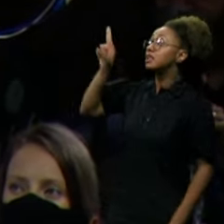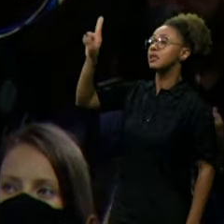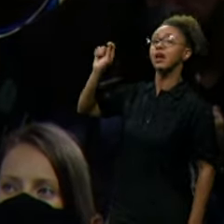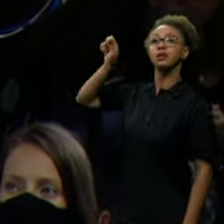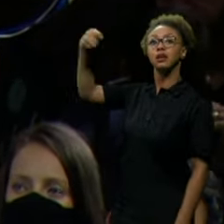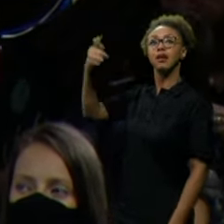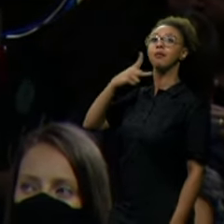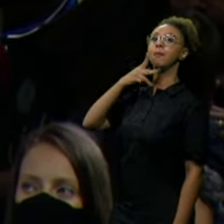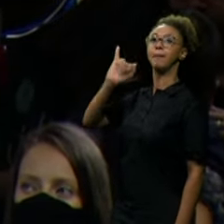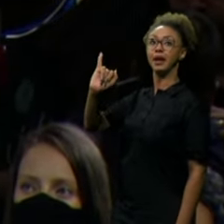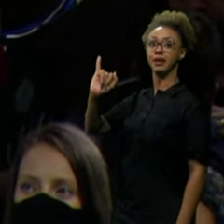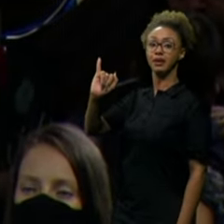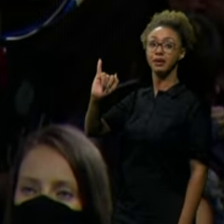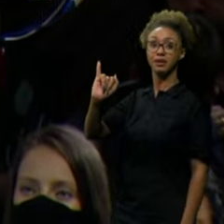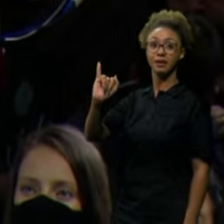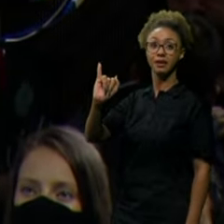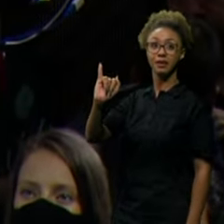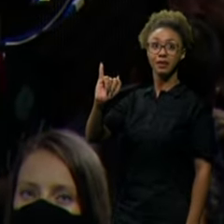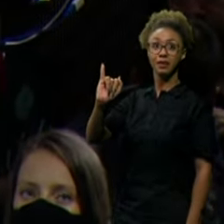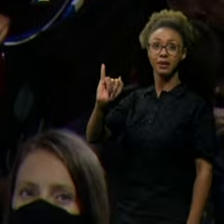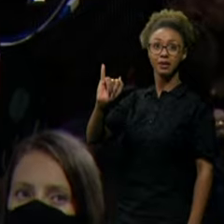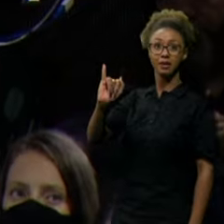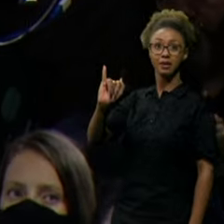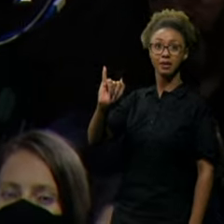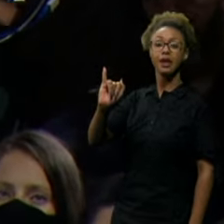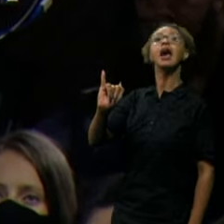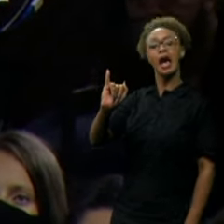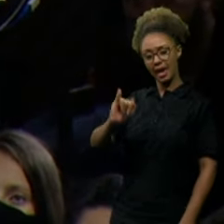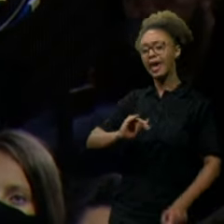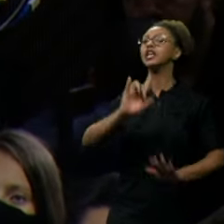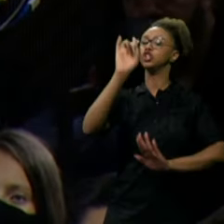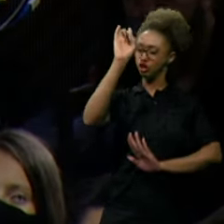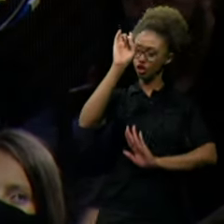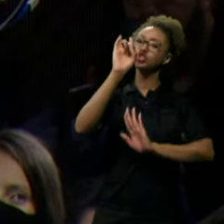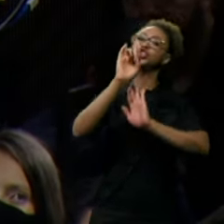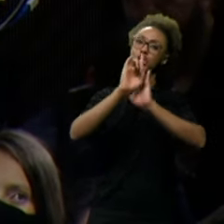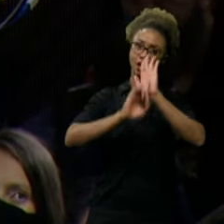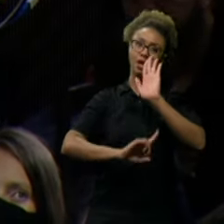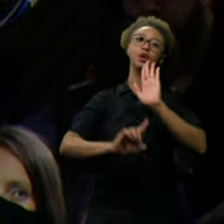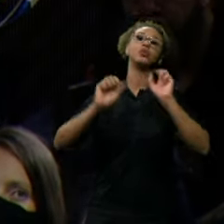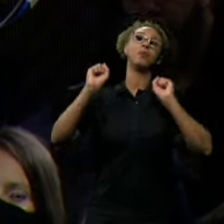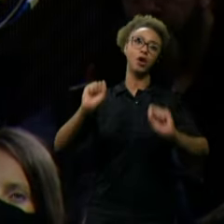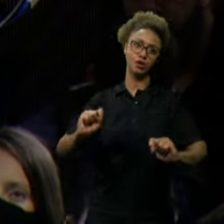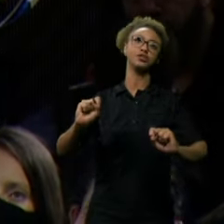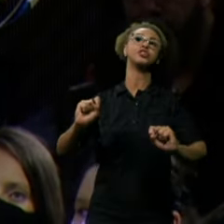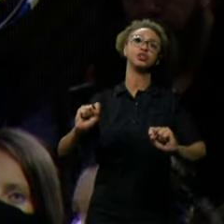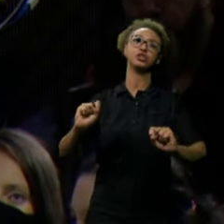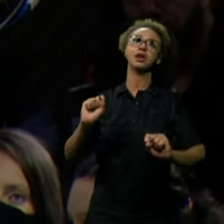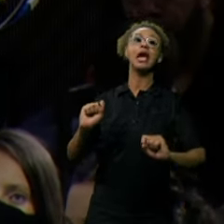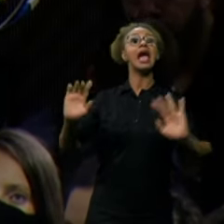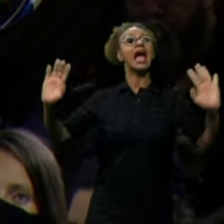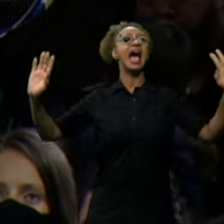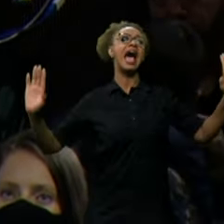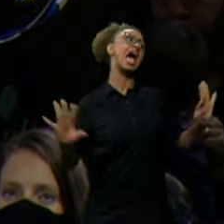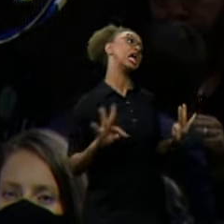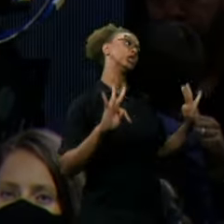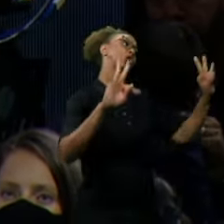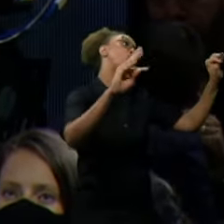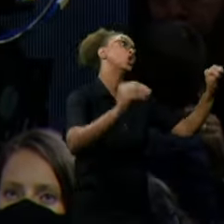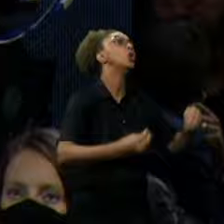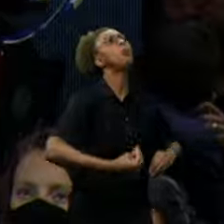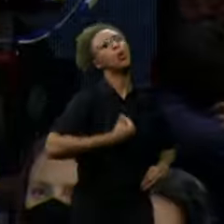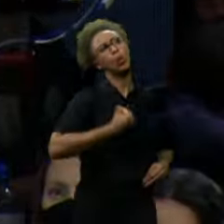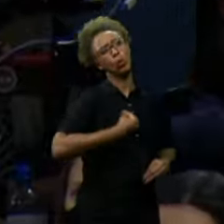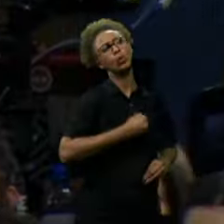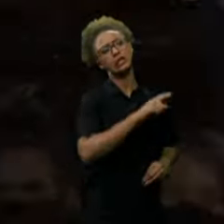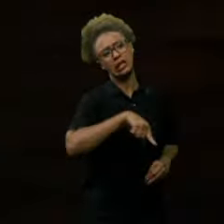quem reconhece o filho como filho recebe o direito pelo filho de chamá-lo de Então não vem com essa história daquela chega todo mundo e